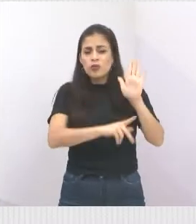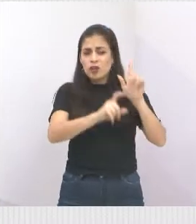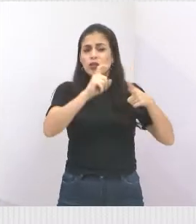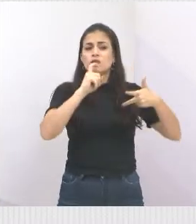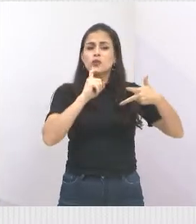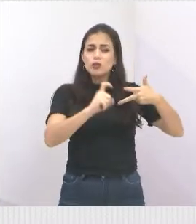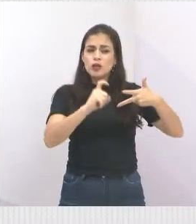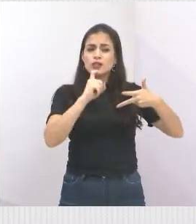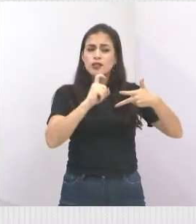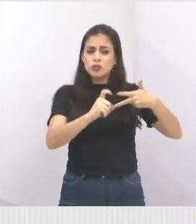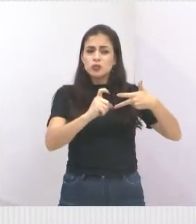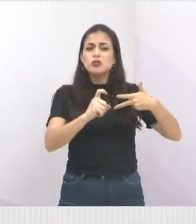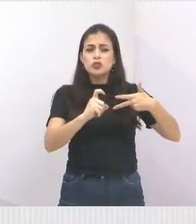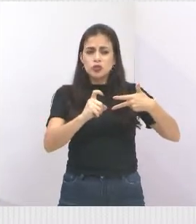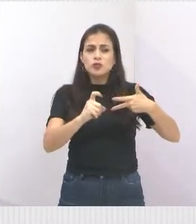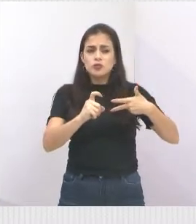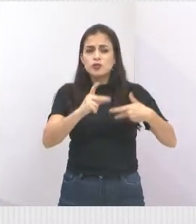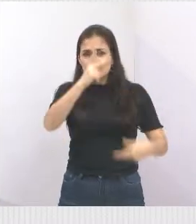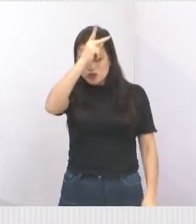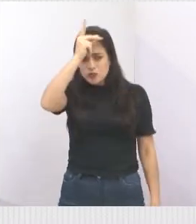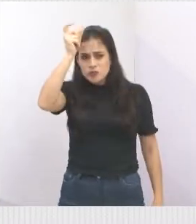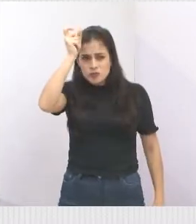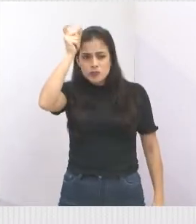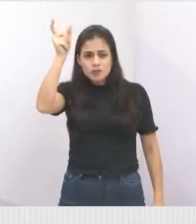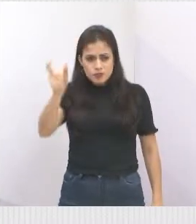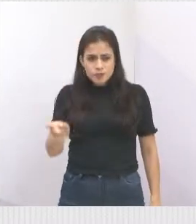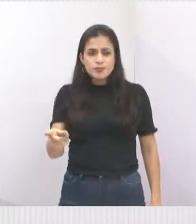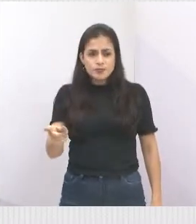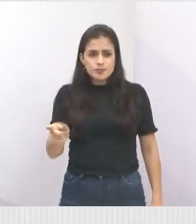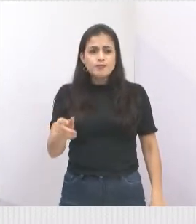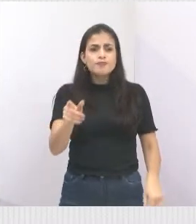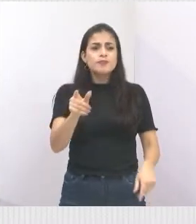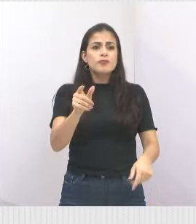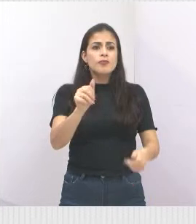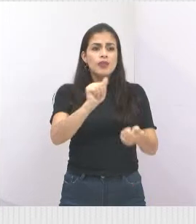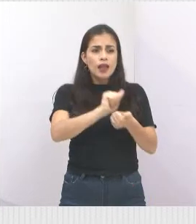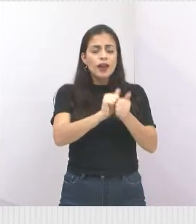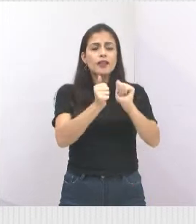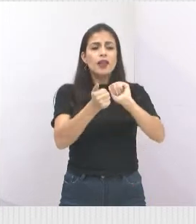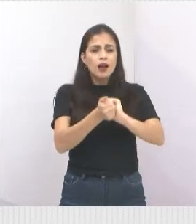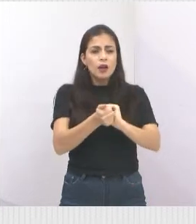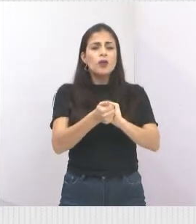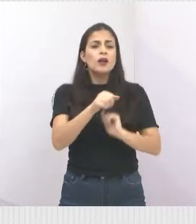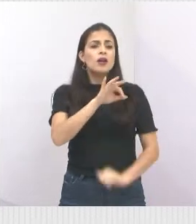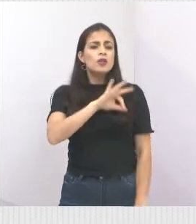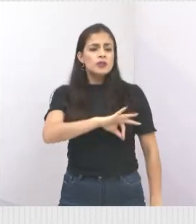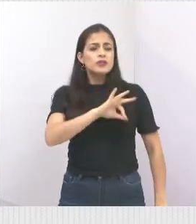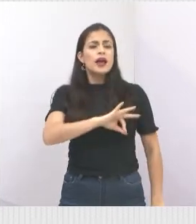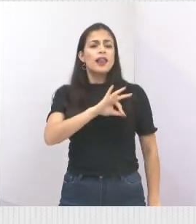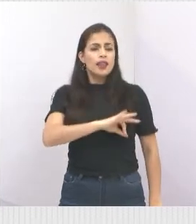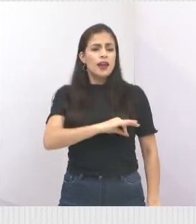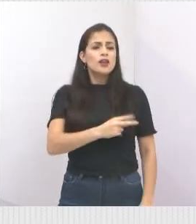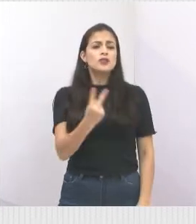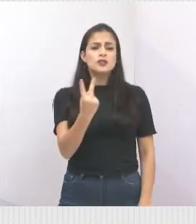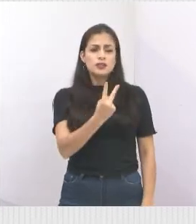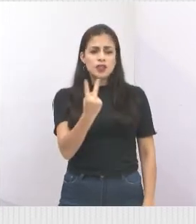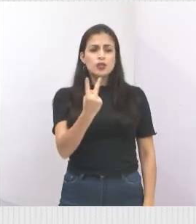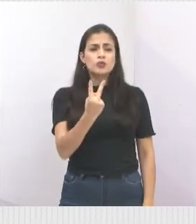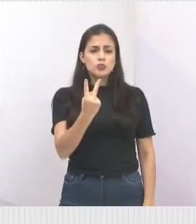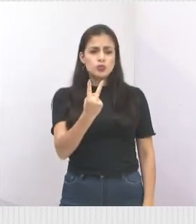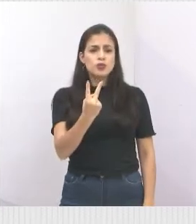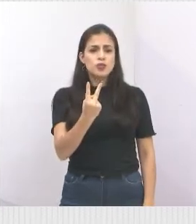do prefeito já adequando o piso salarial dessa categoria dessas duas